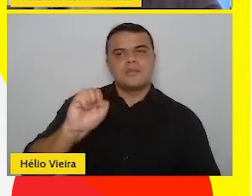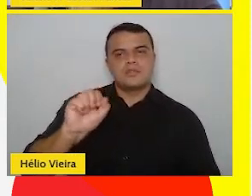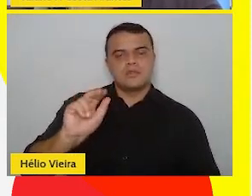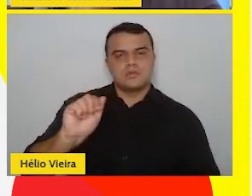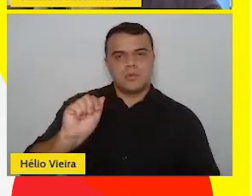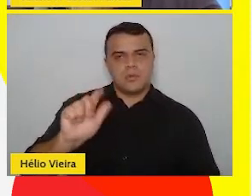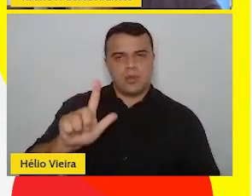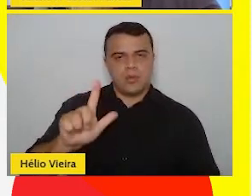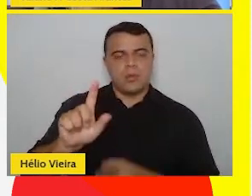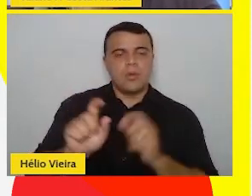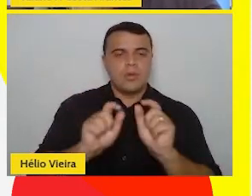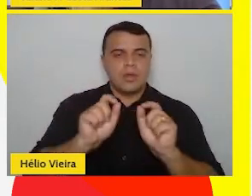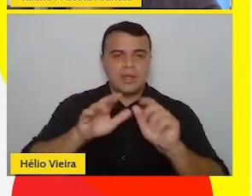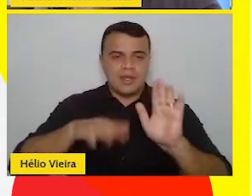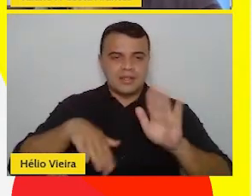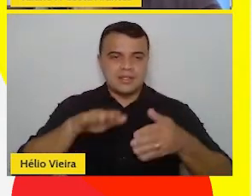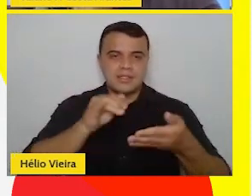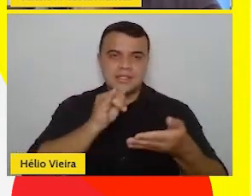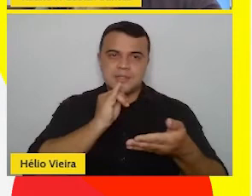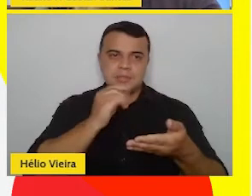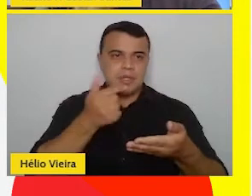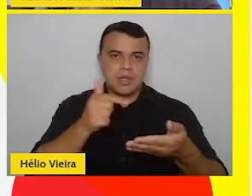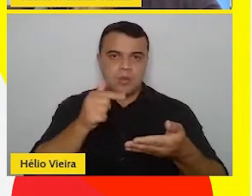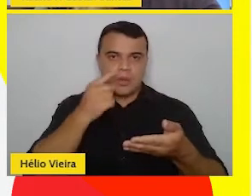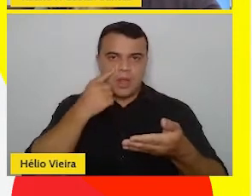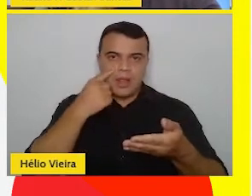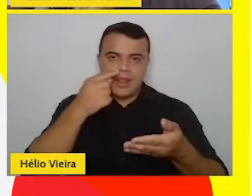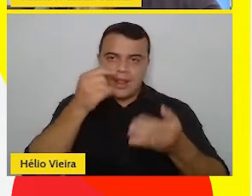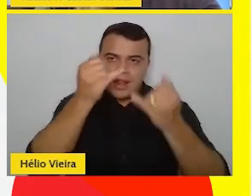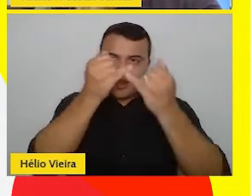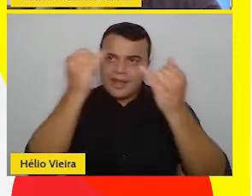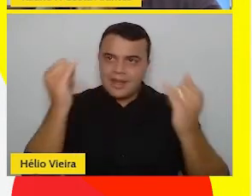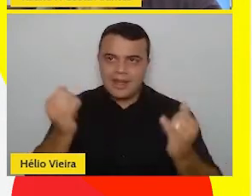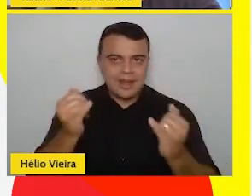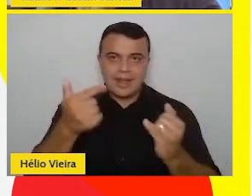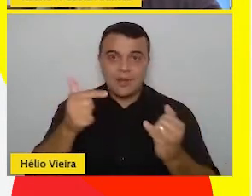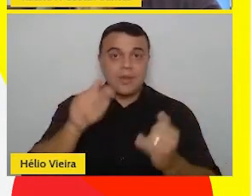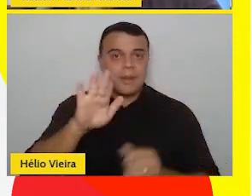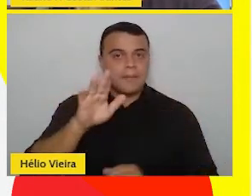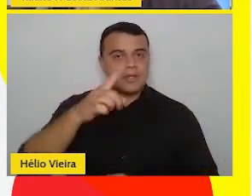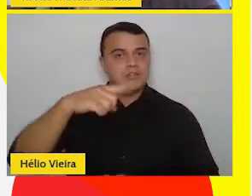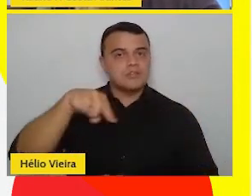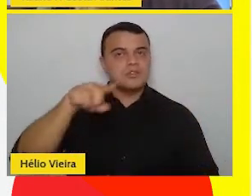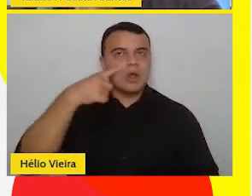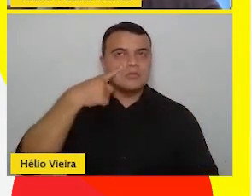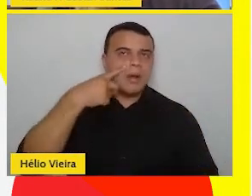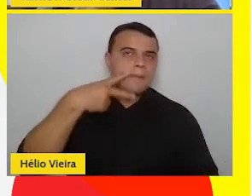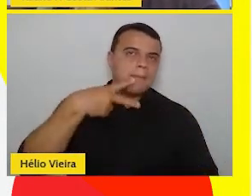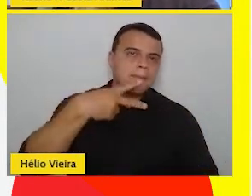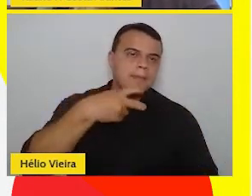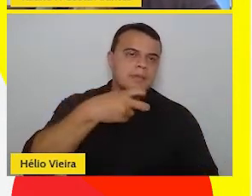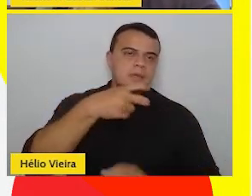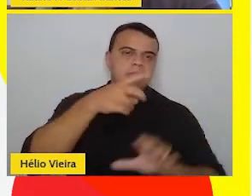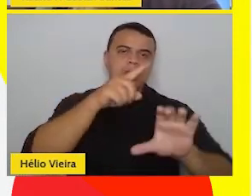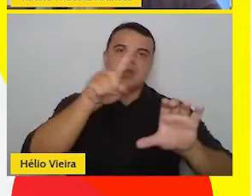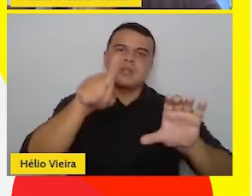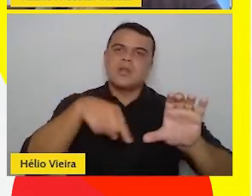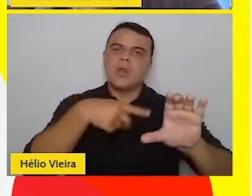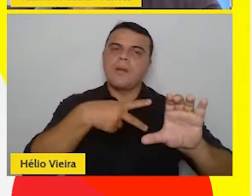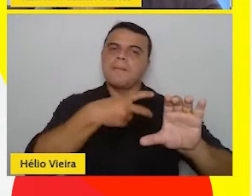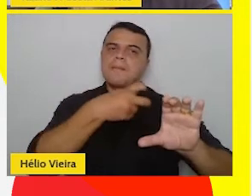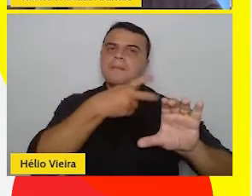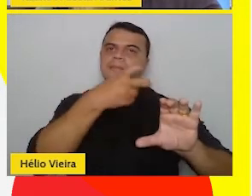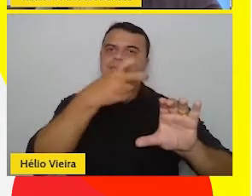que, apesar da gente não ter uma linha, a gente consegue identificar um círculo,